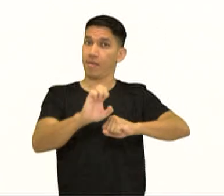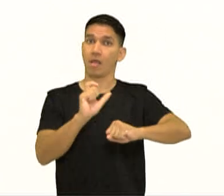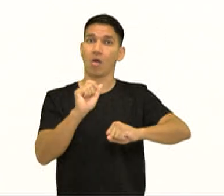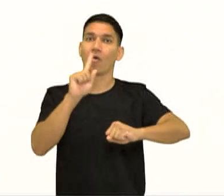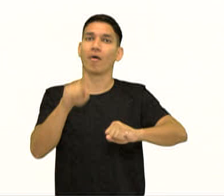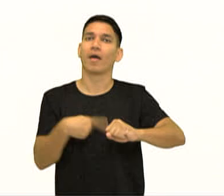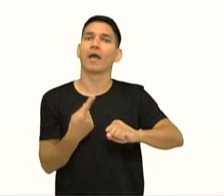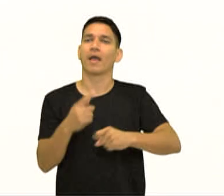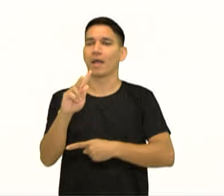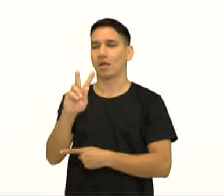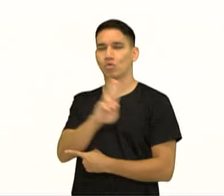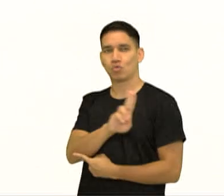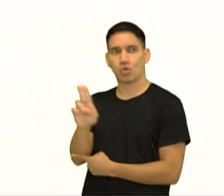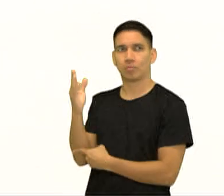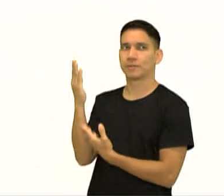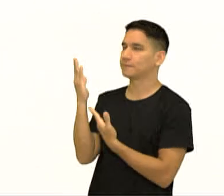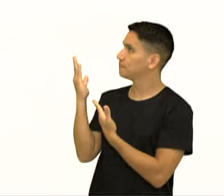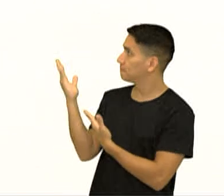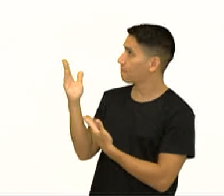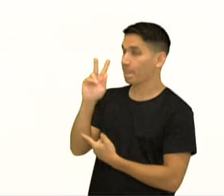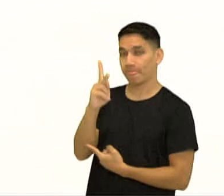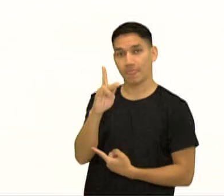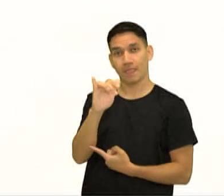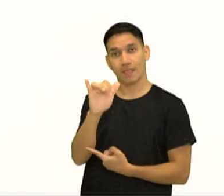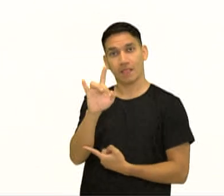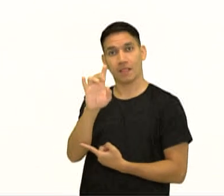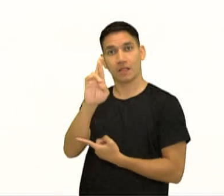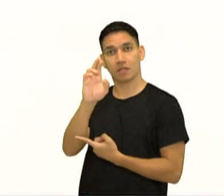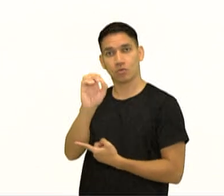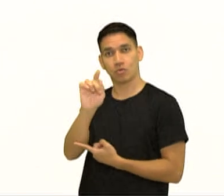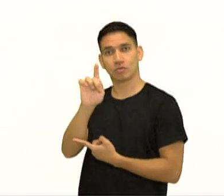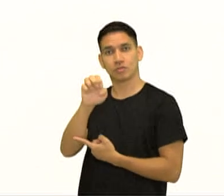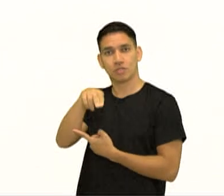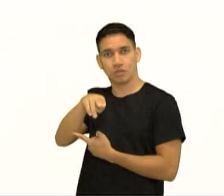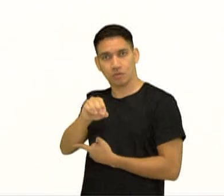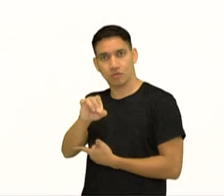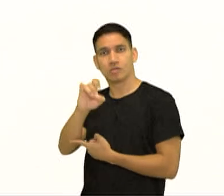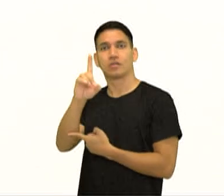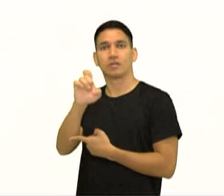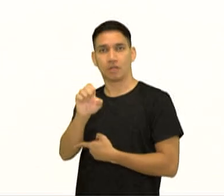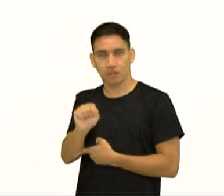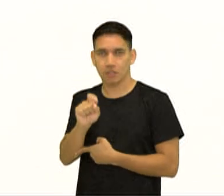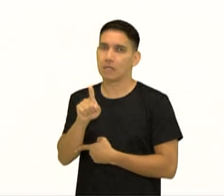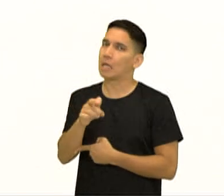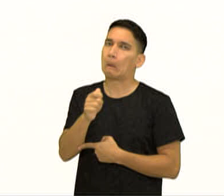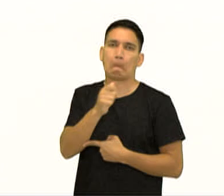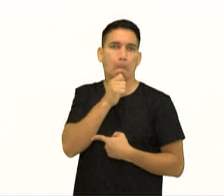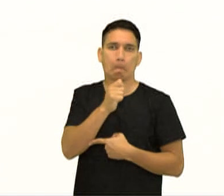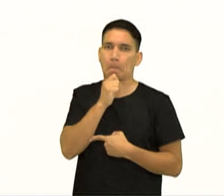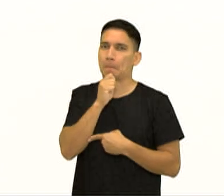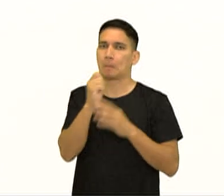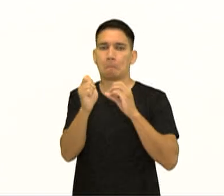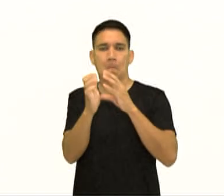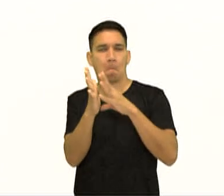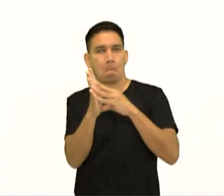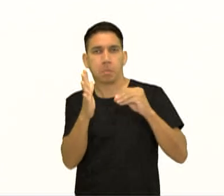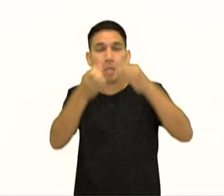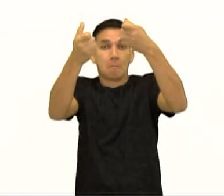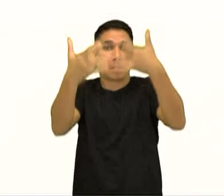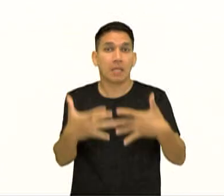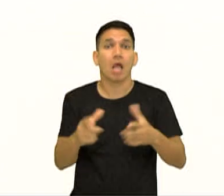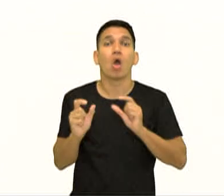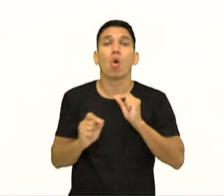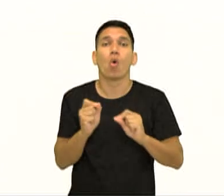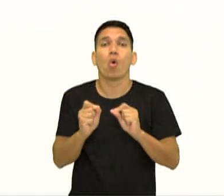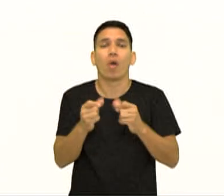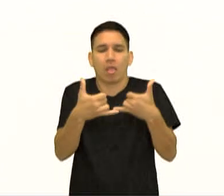de hidrogenoides. O modelo de Bohr não é capaz de explicar as estruturas das finas linhas espectrais que